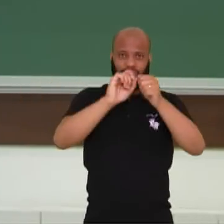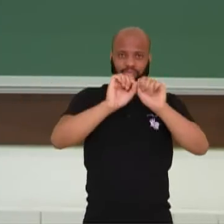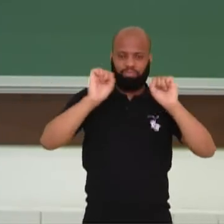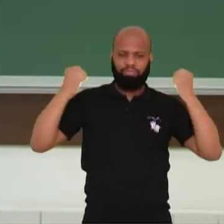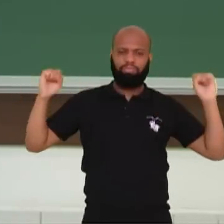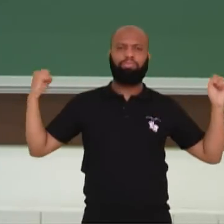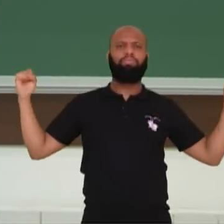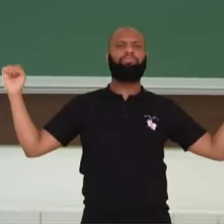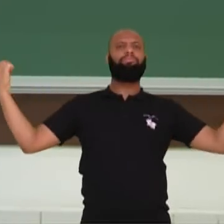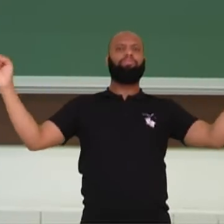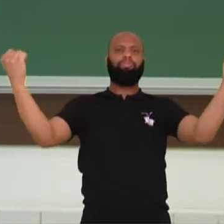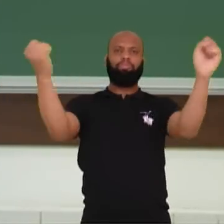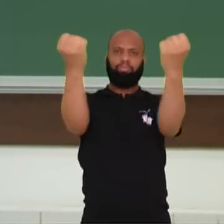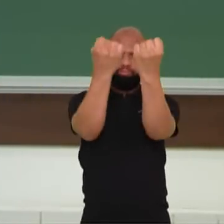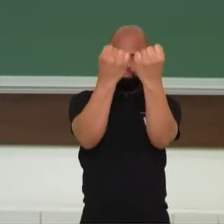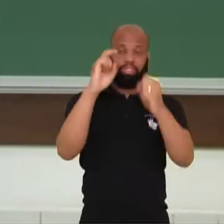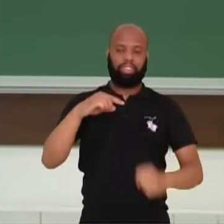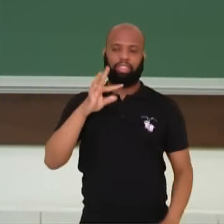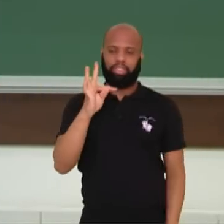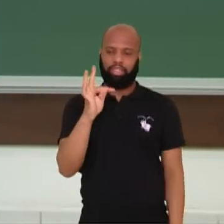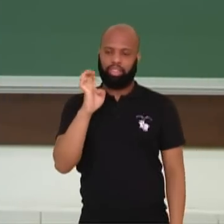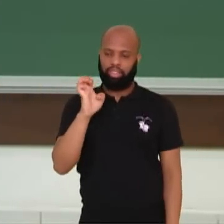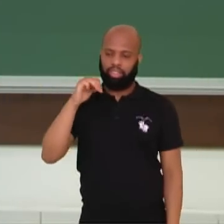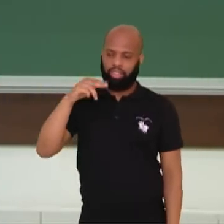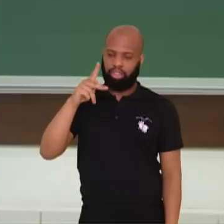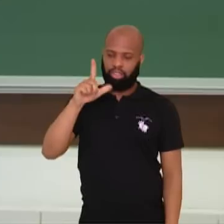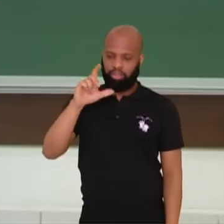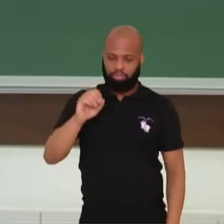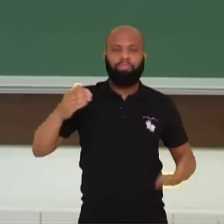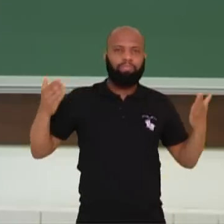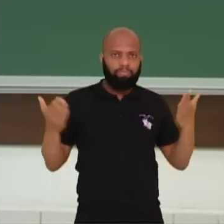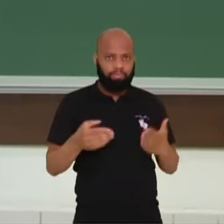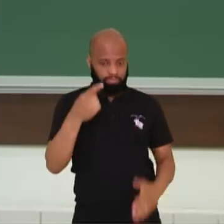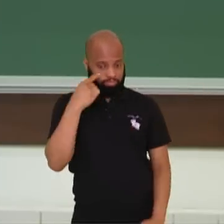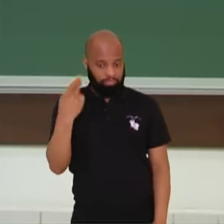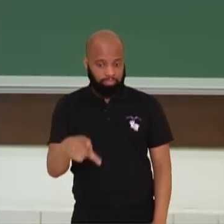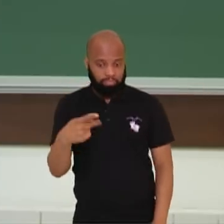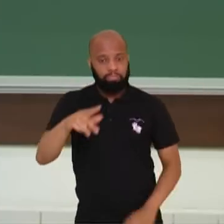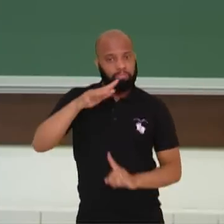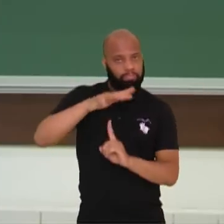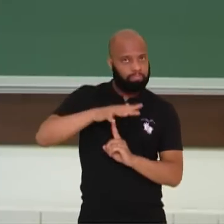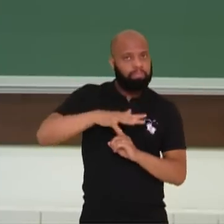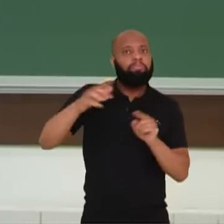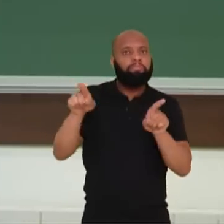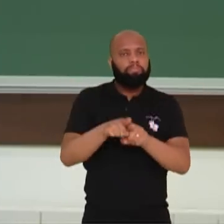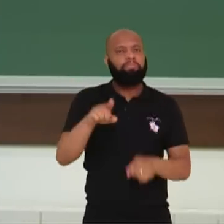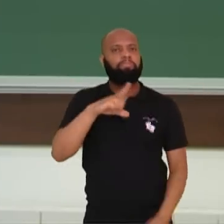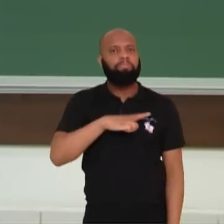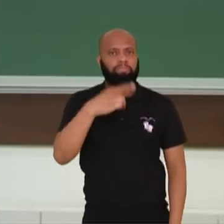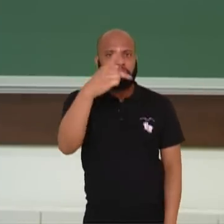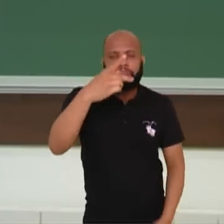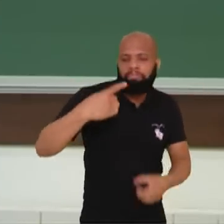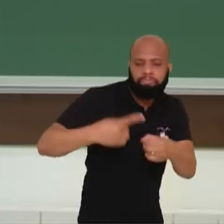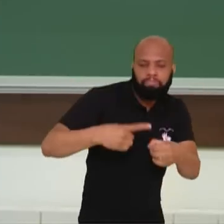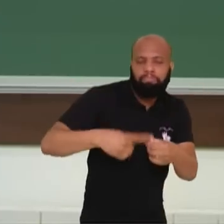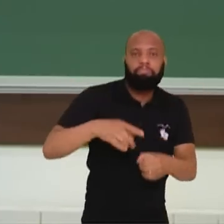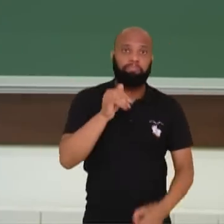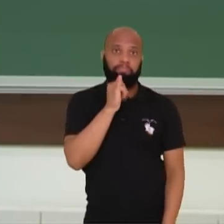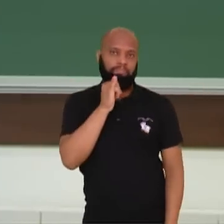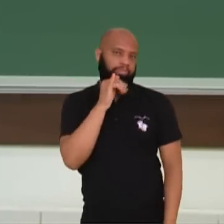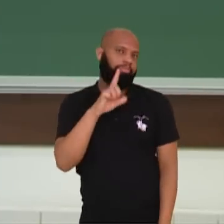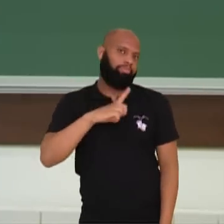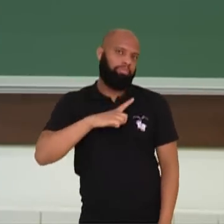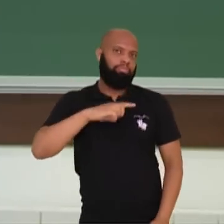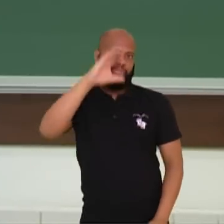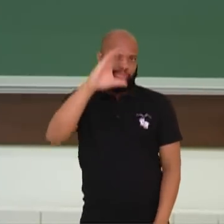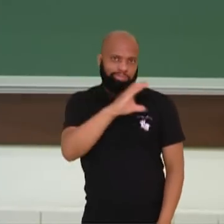cidades. Aliás, uma prática que hoje nós observamos aqui no nosso estado. Muito provavelmente na sua cidade, se tem uma igreja